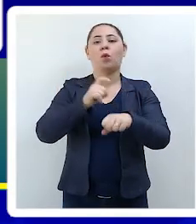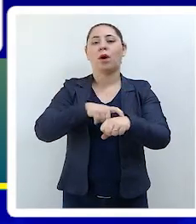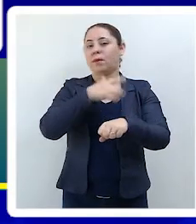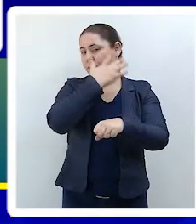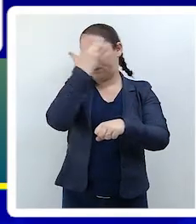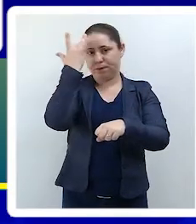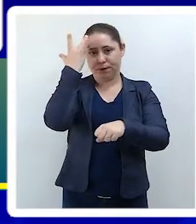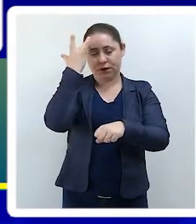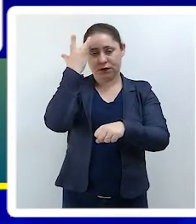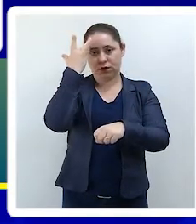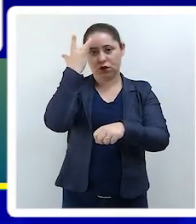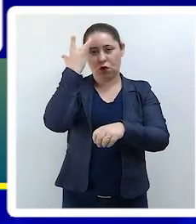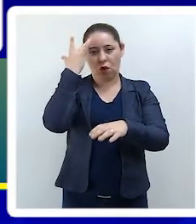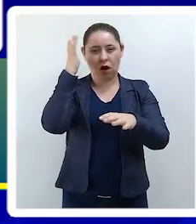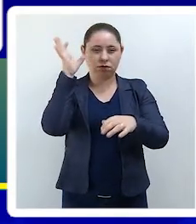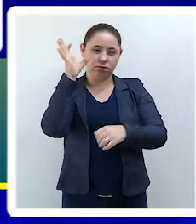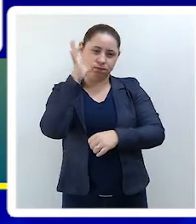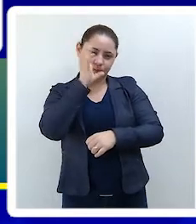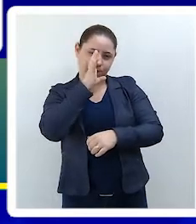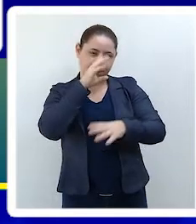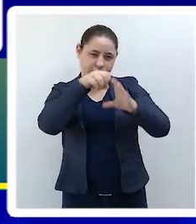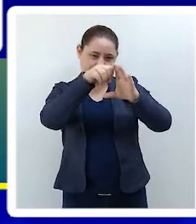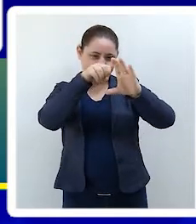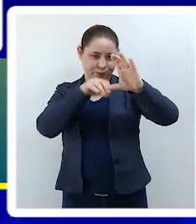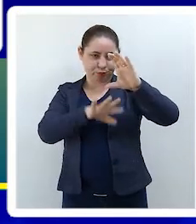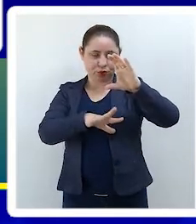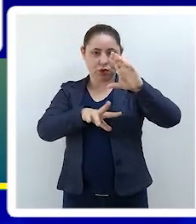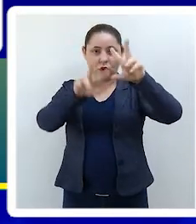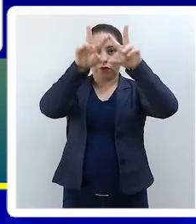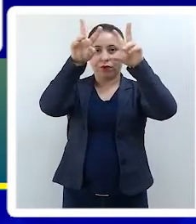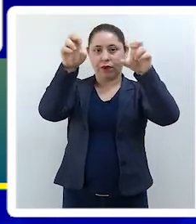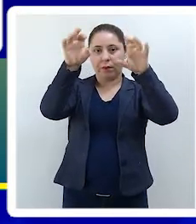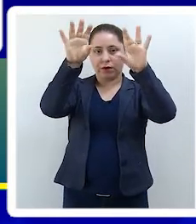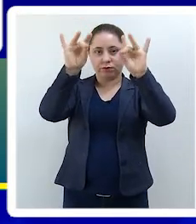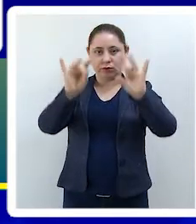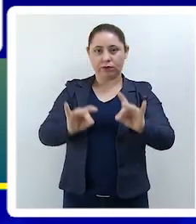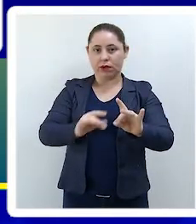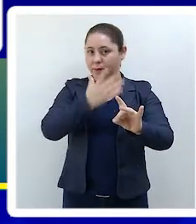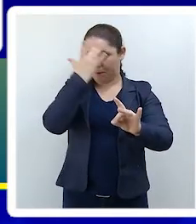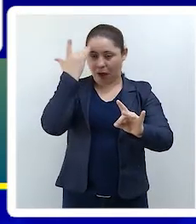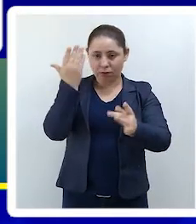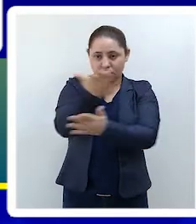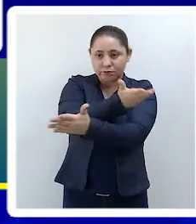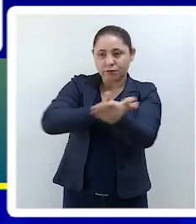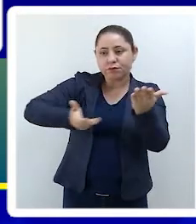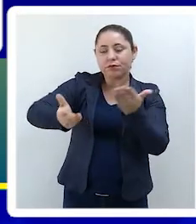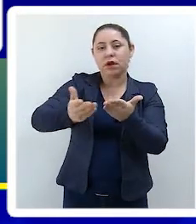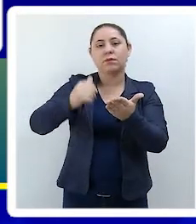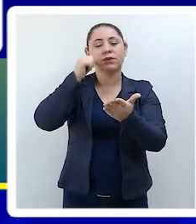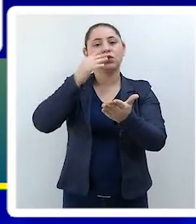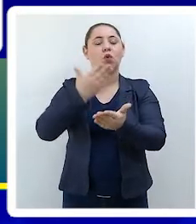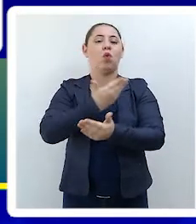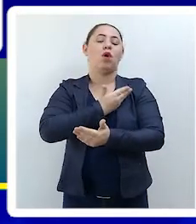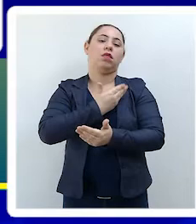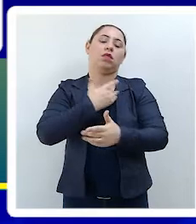a pessoa assiste e compartilha o conteúdo entre as pessoas que ela conhece, no trabalho, né, que